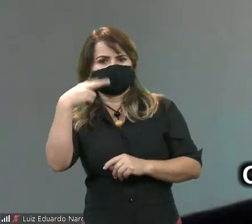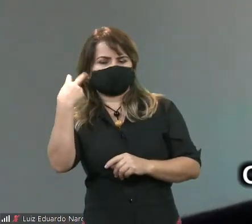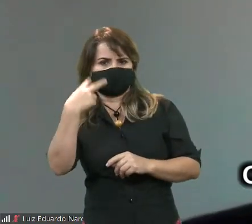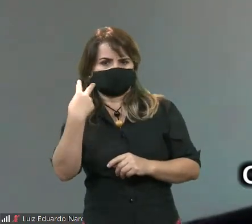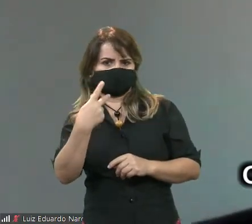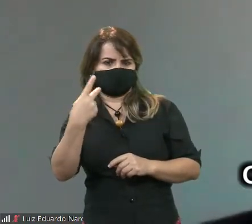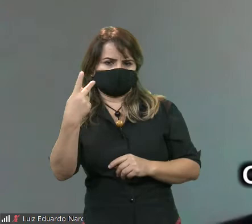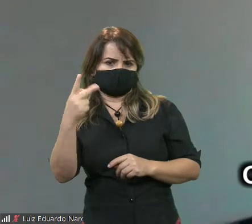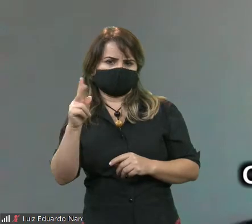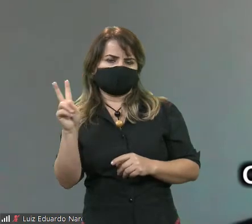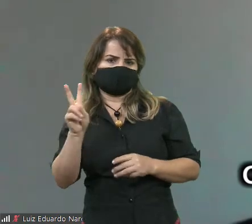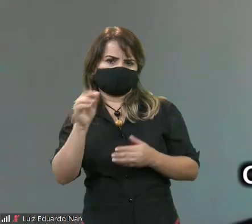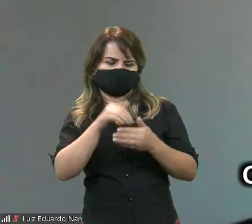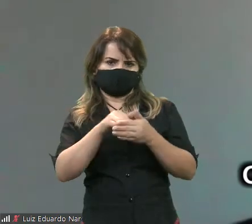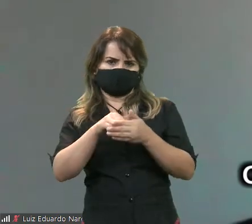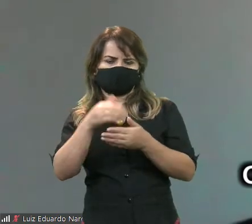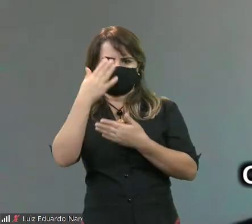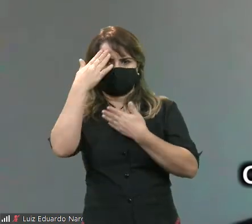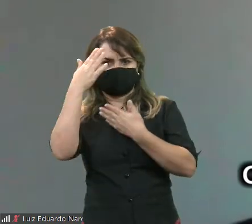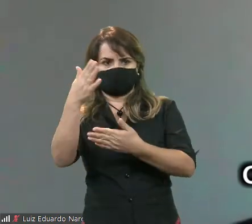senhor presidente.